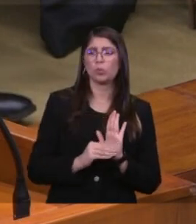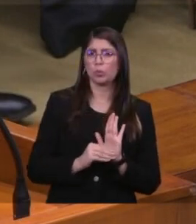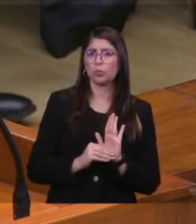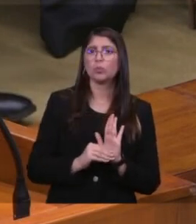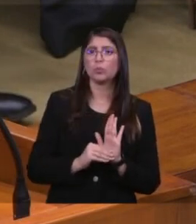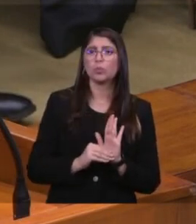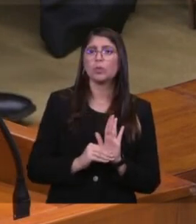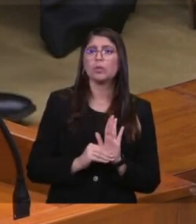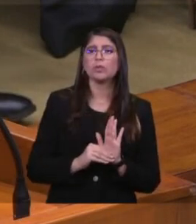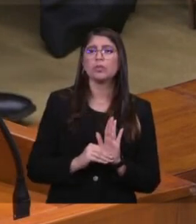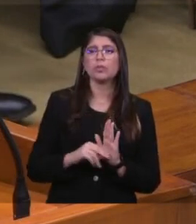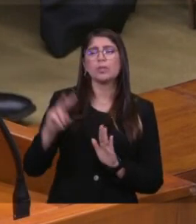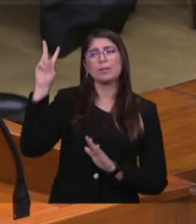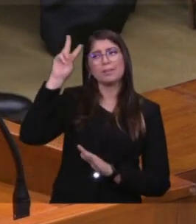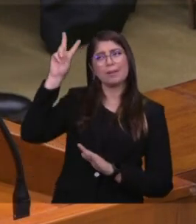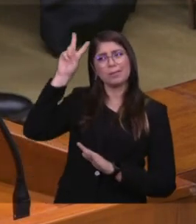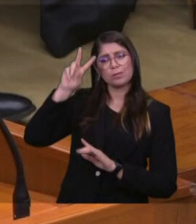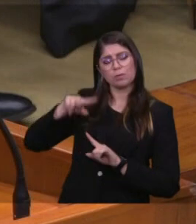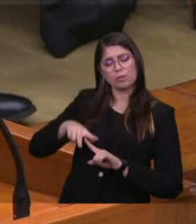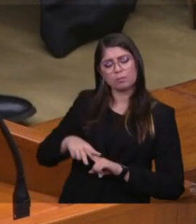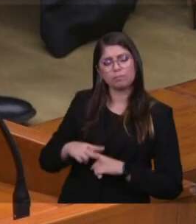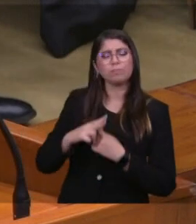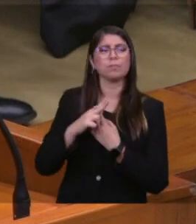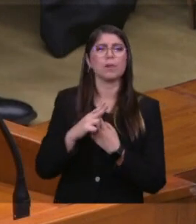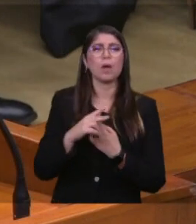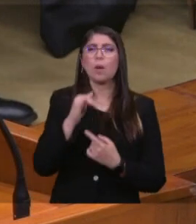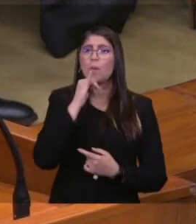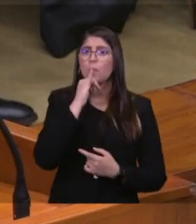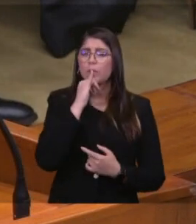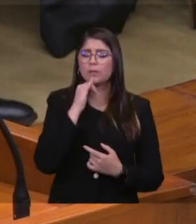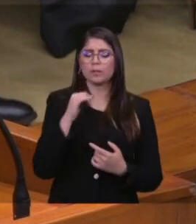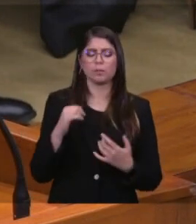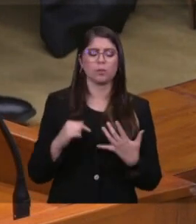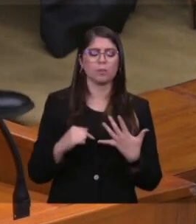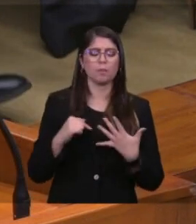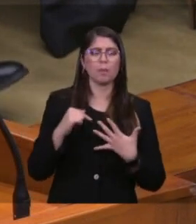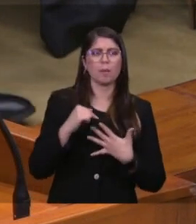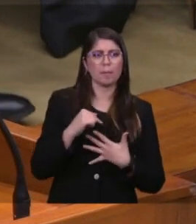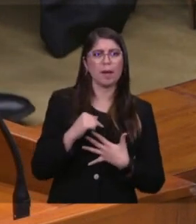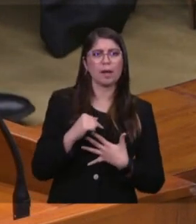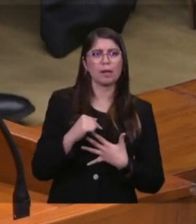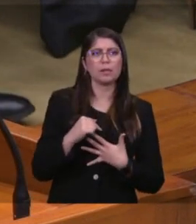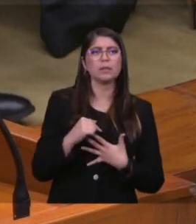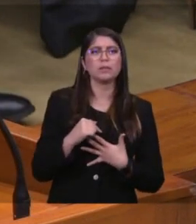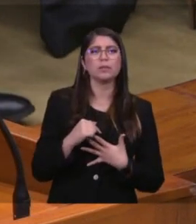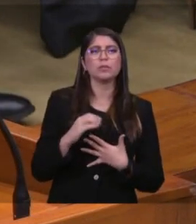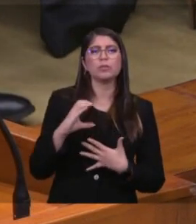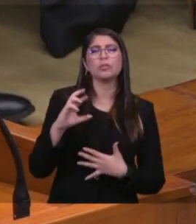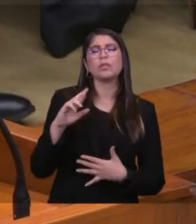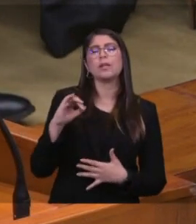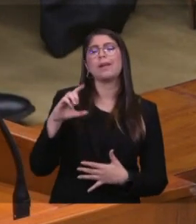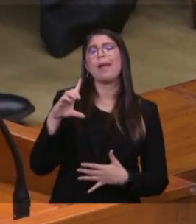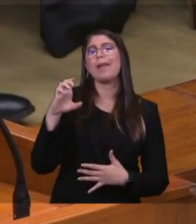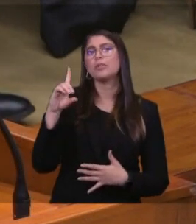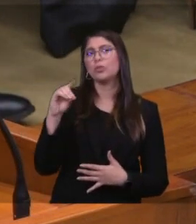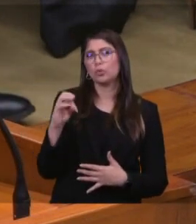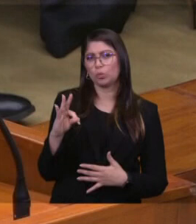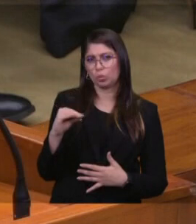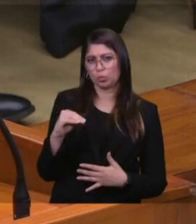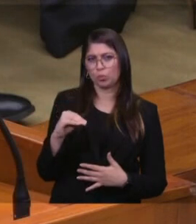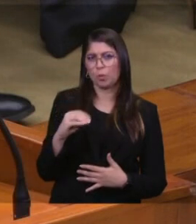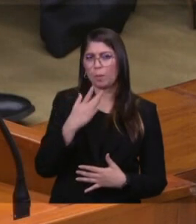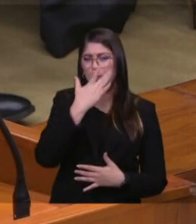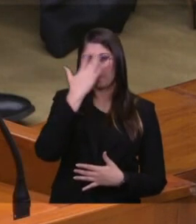reparação histórica, como, por exemplo, a implementação de medidas de incentivos creditícios para a população, para a